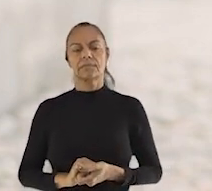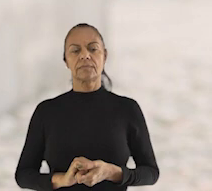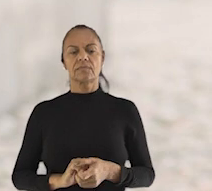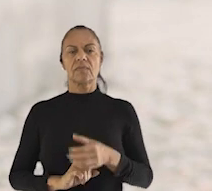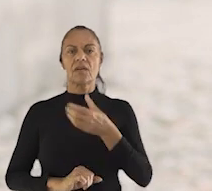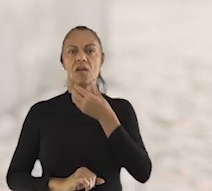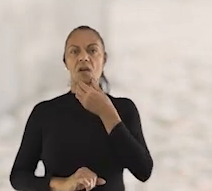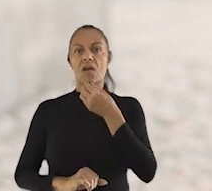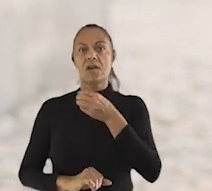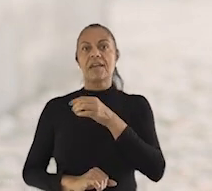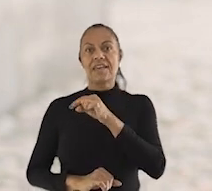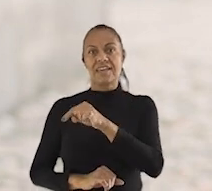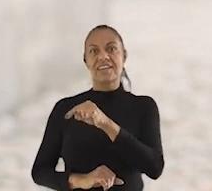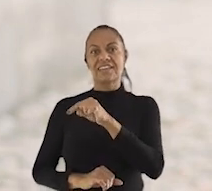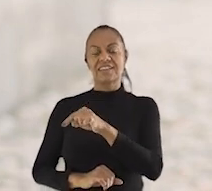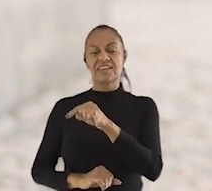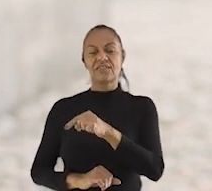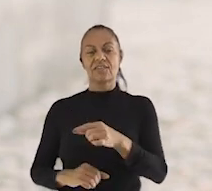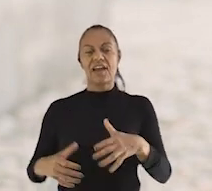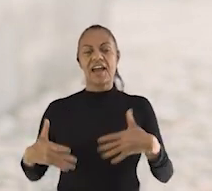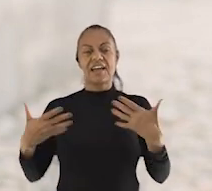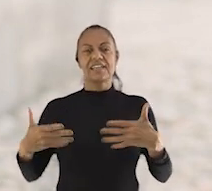bairro, da rua e o número.